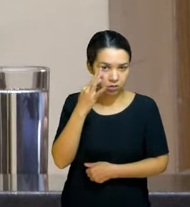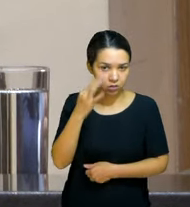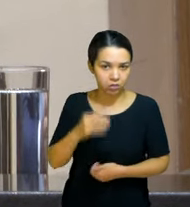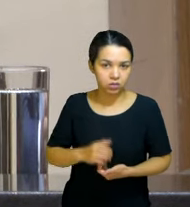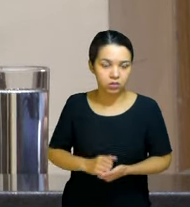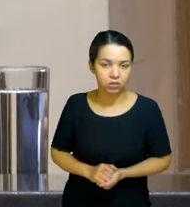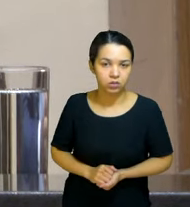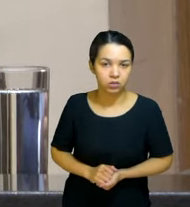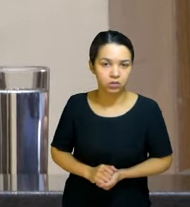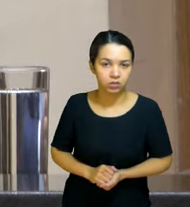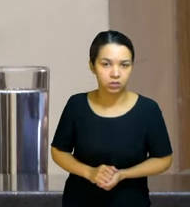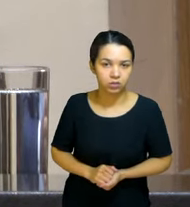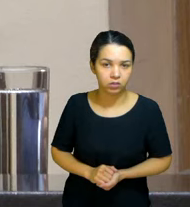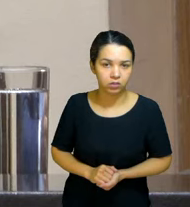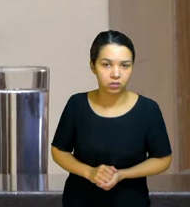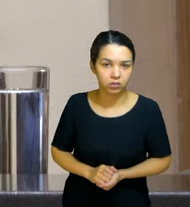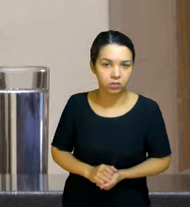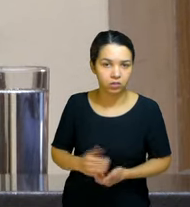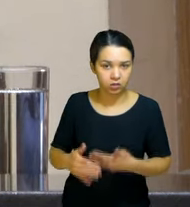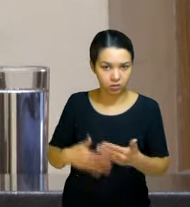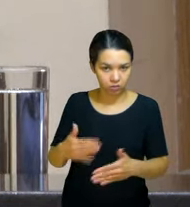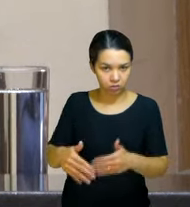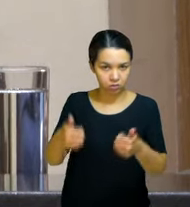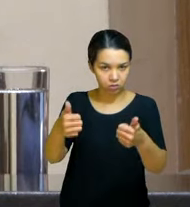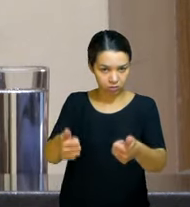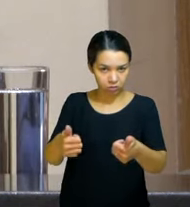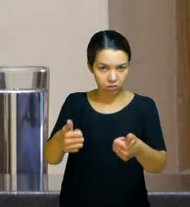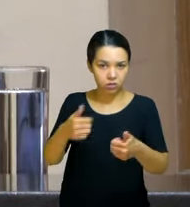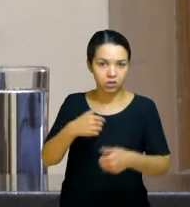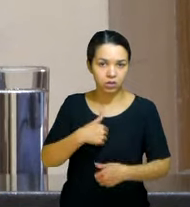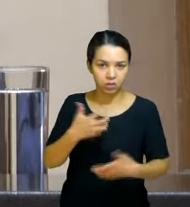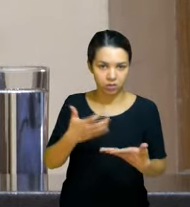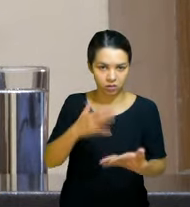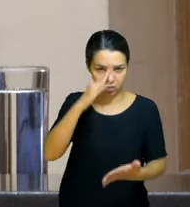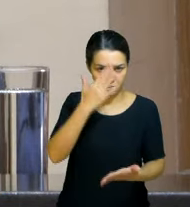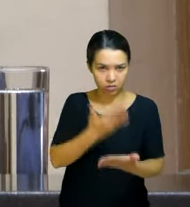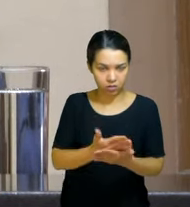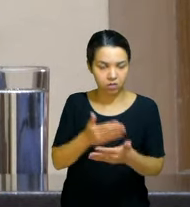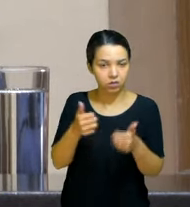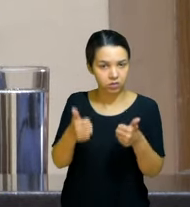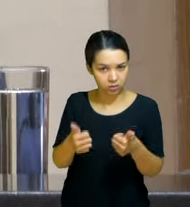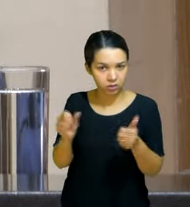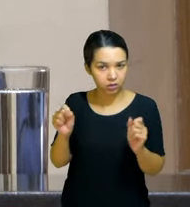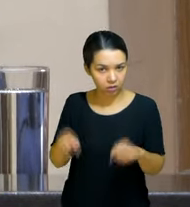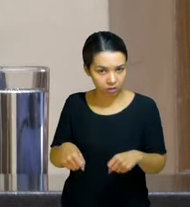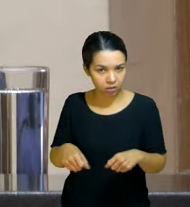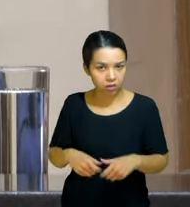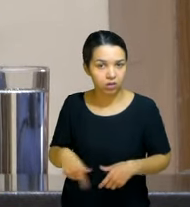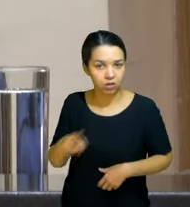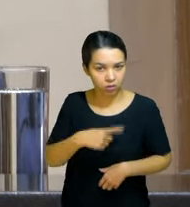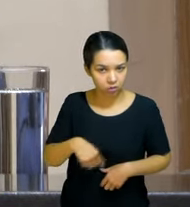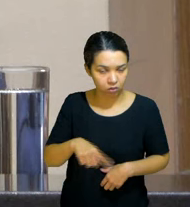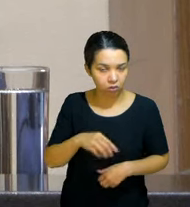ela tiver um bom resultado, e quero crer que tenha, é que a gente encaminhe